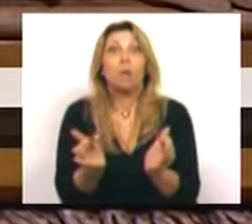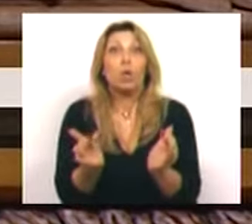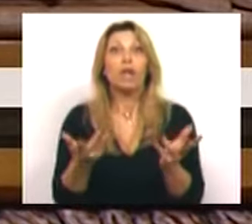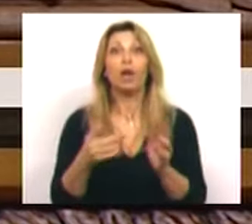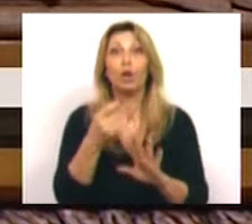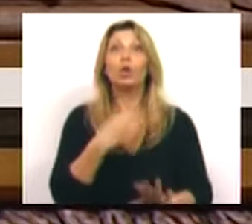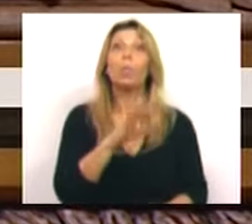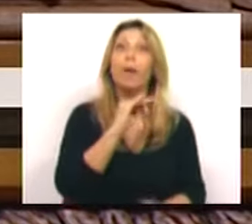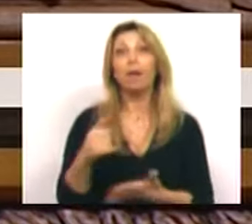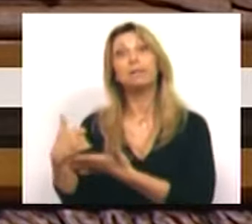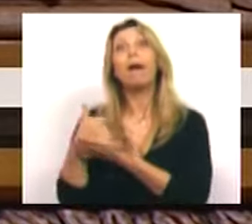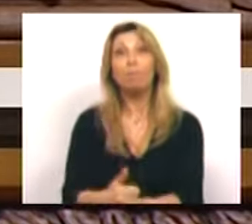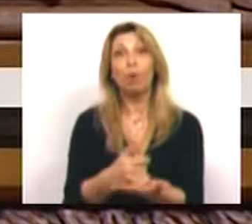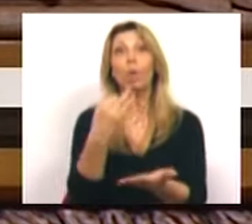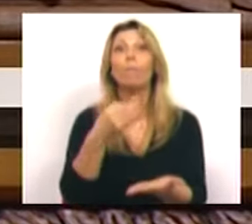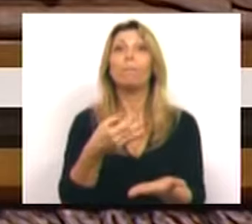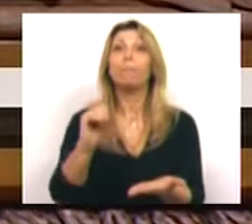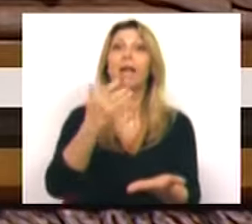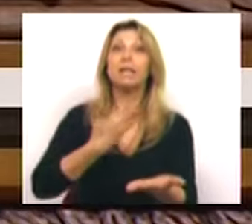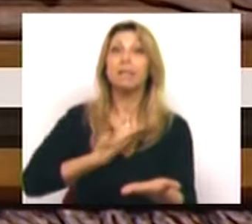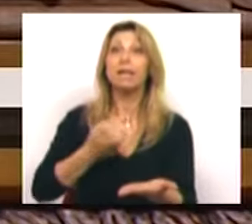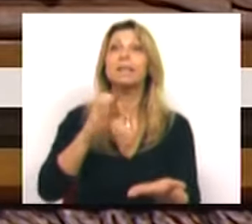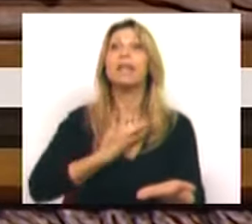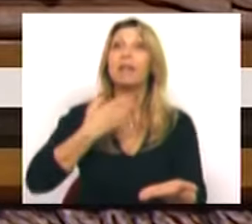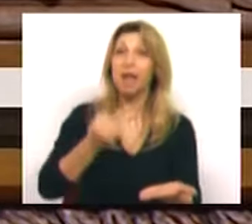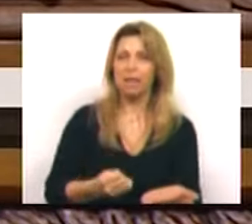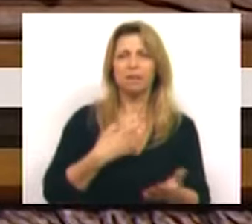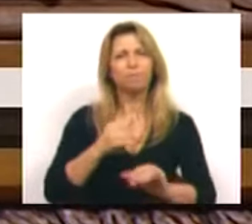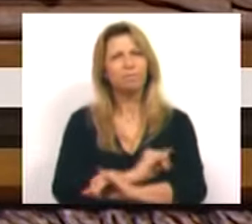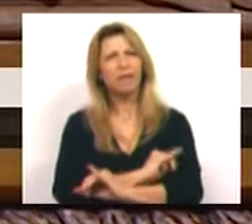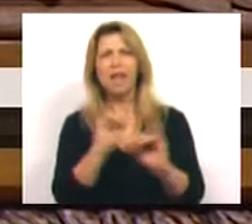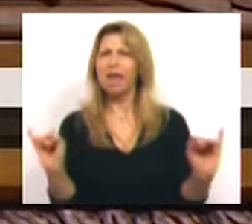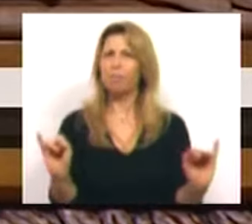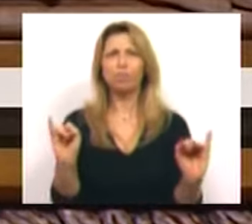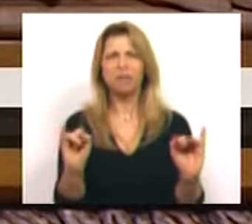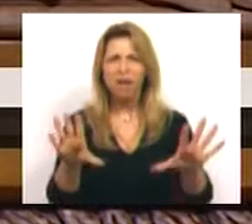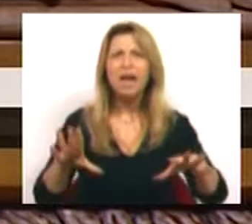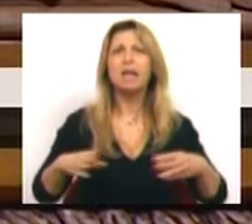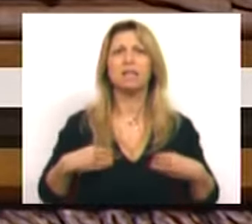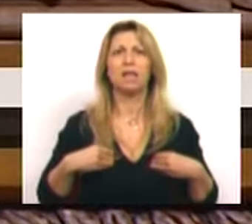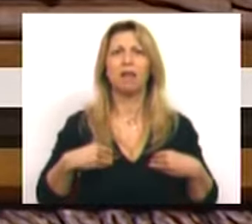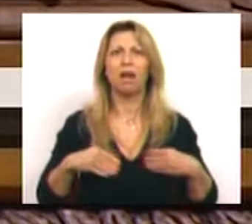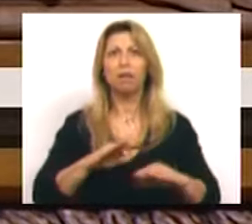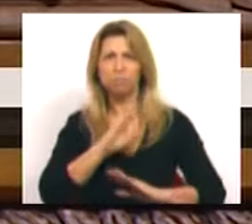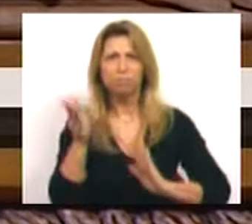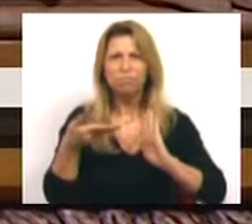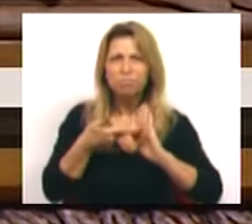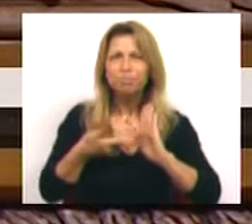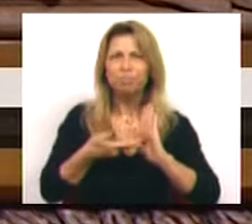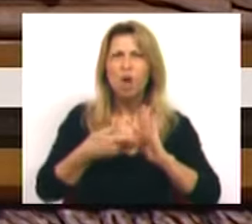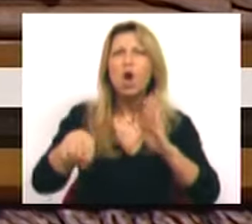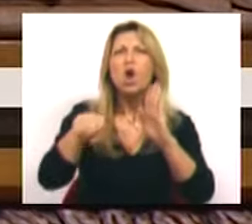do PSD e do CDS. É inaceitável que se tenha introduzido a norma